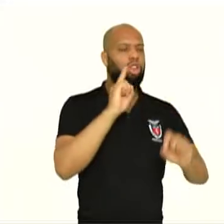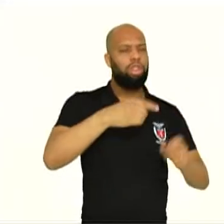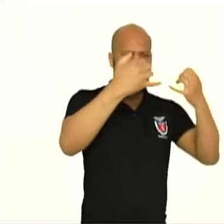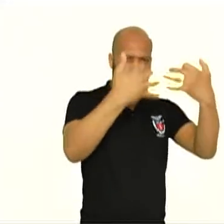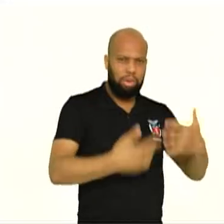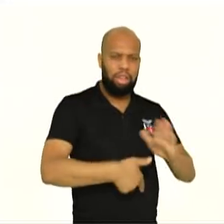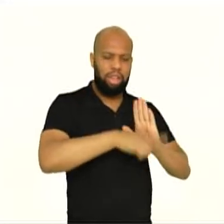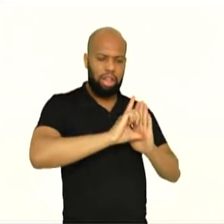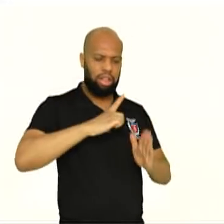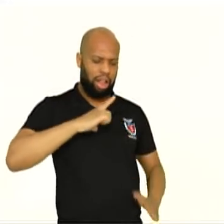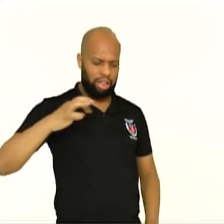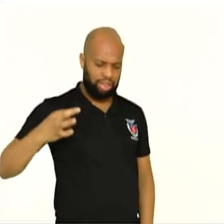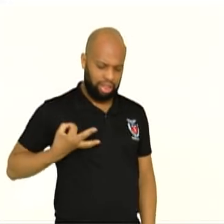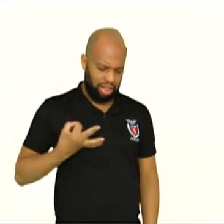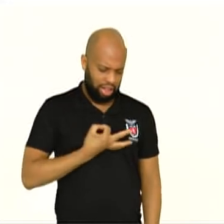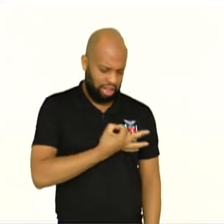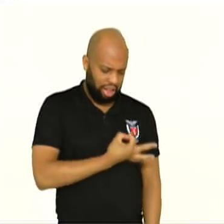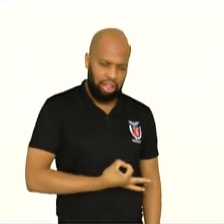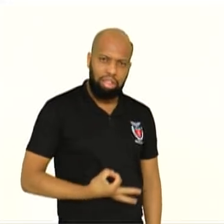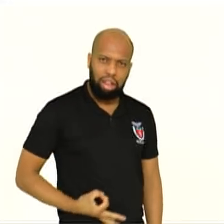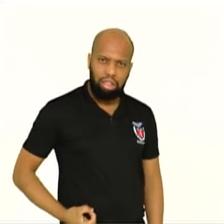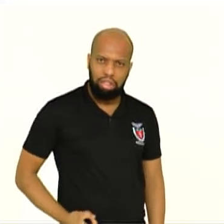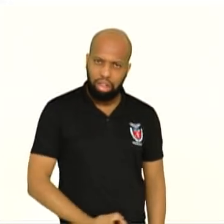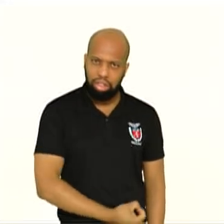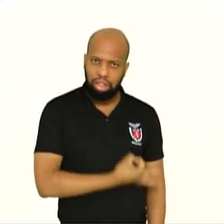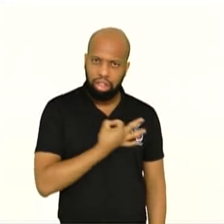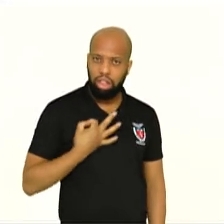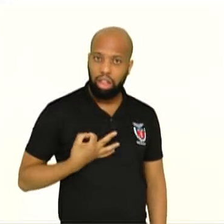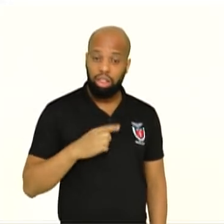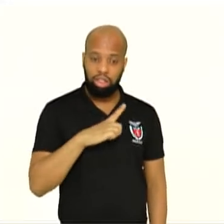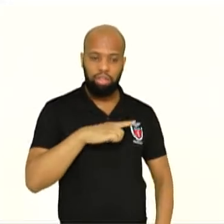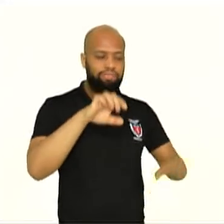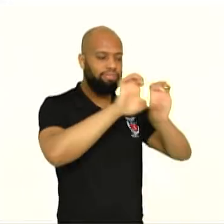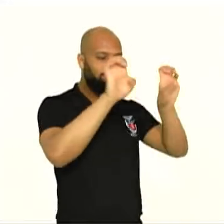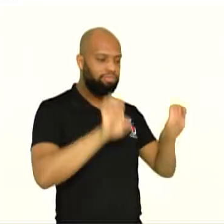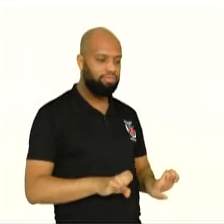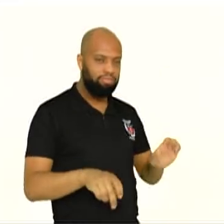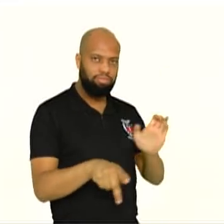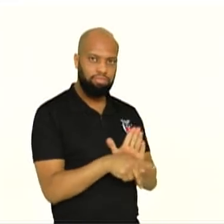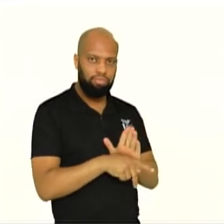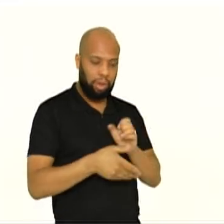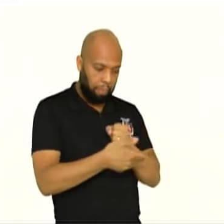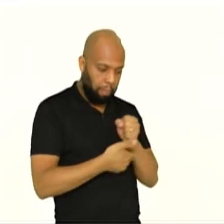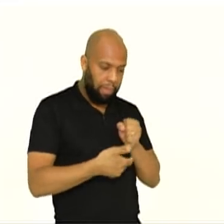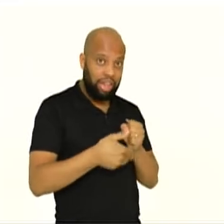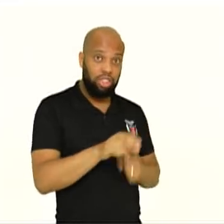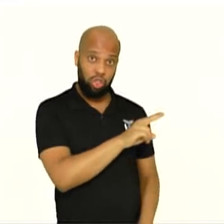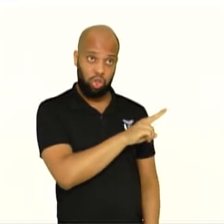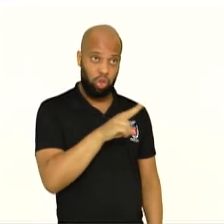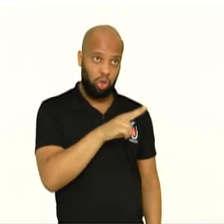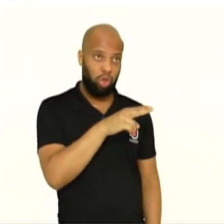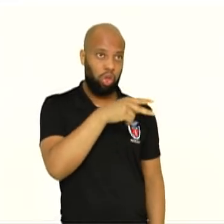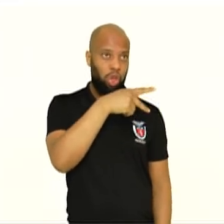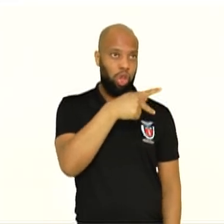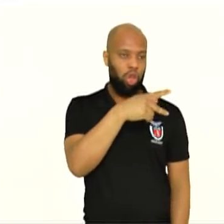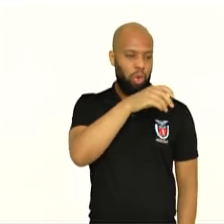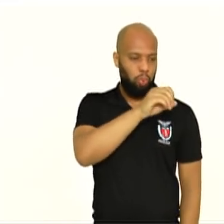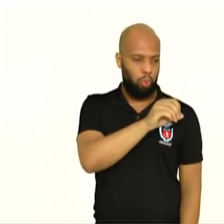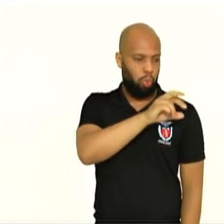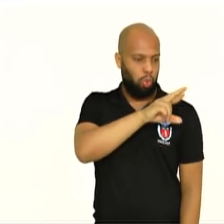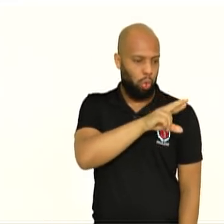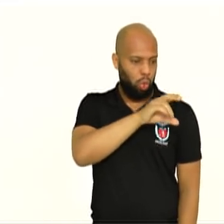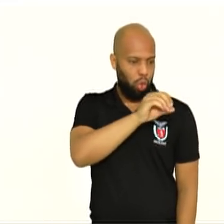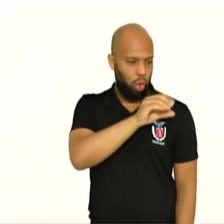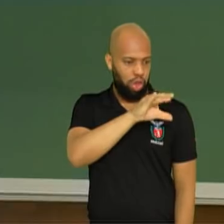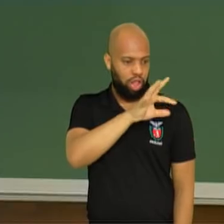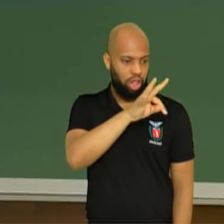os poros, que são aquelas aberturas. A estrutura que vai dar origem ao poro se chama porócito. Então